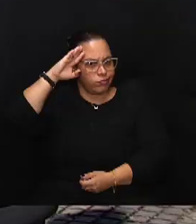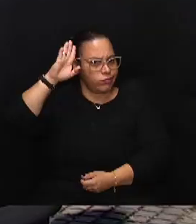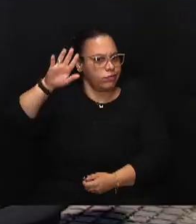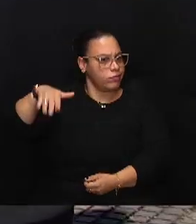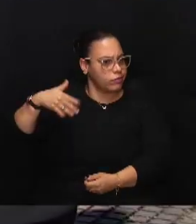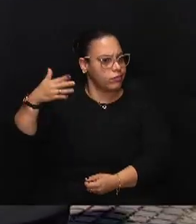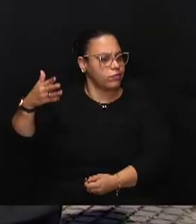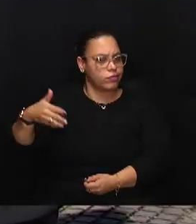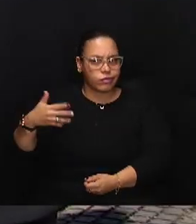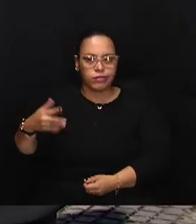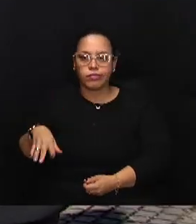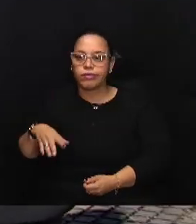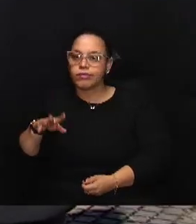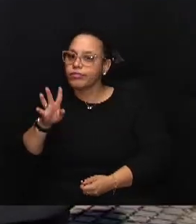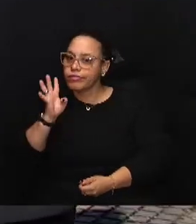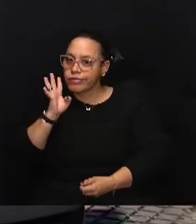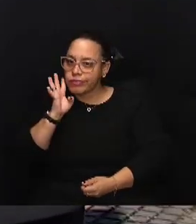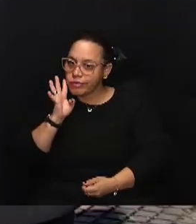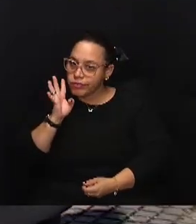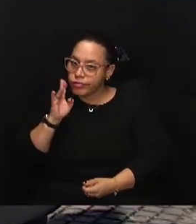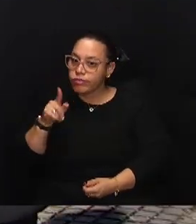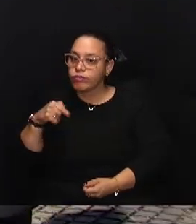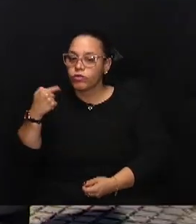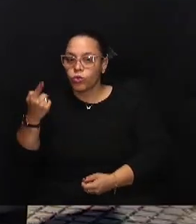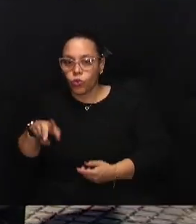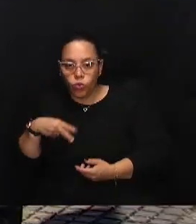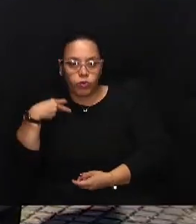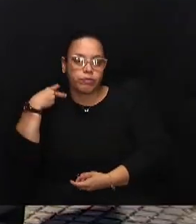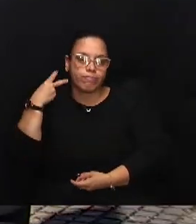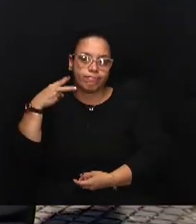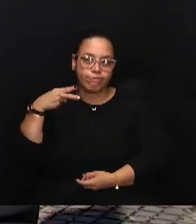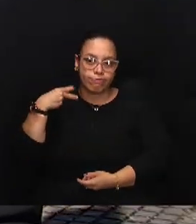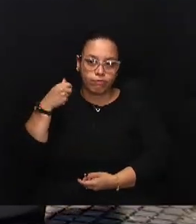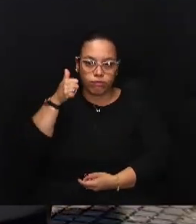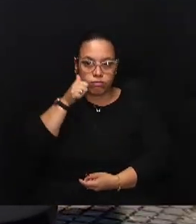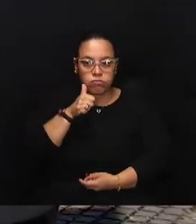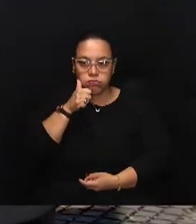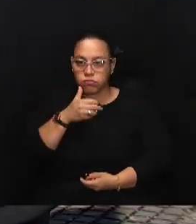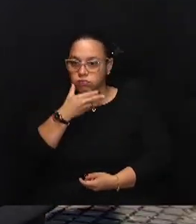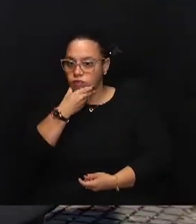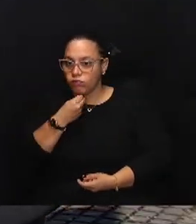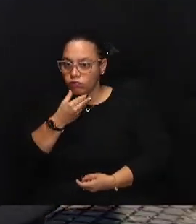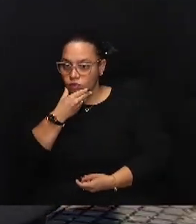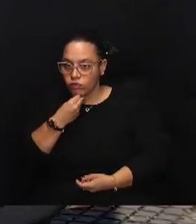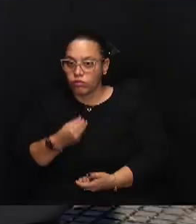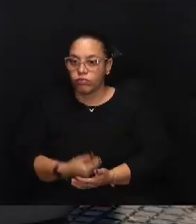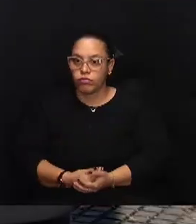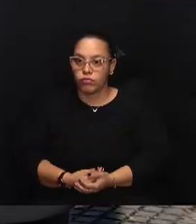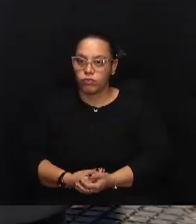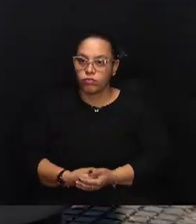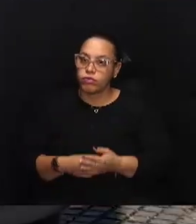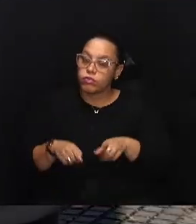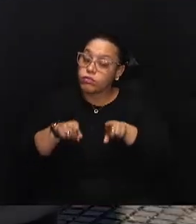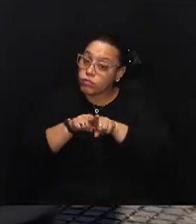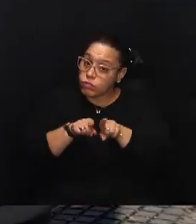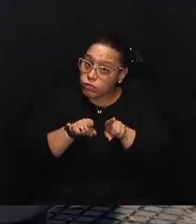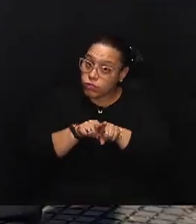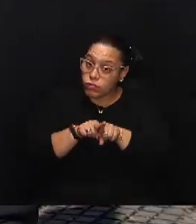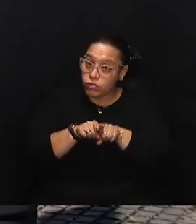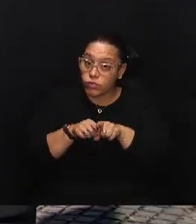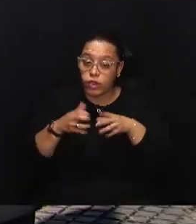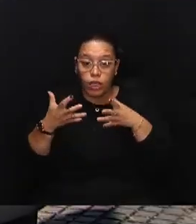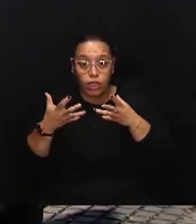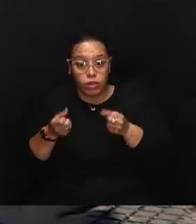Então seria legal também outros vereadores, senhoras vereadoras e senhores vereadores também se